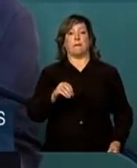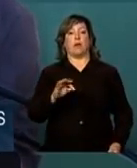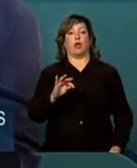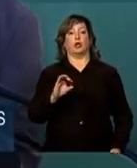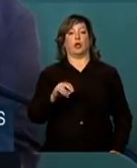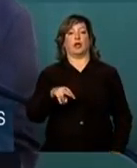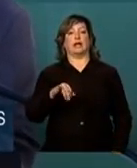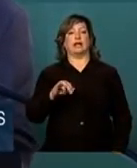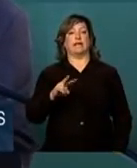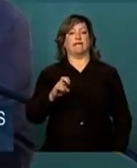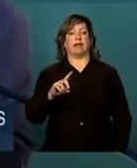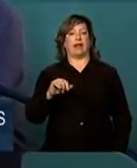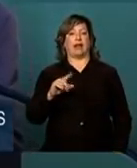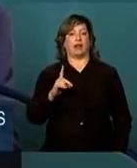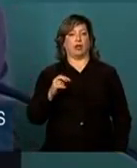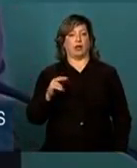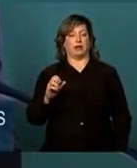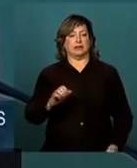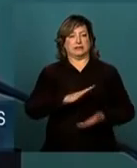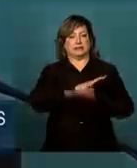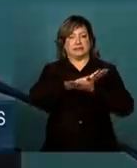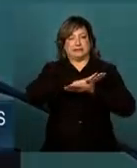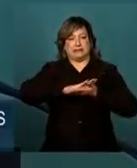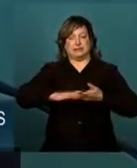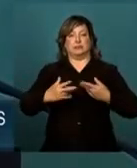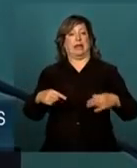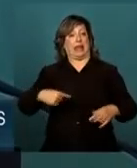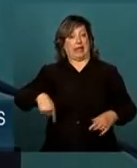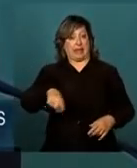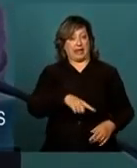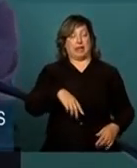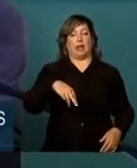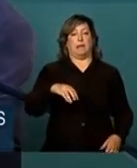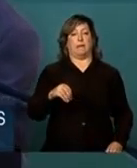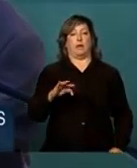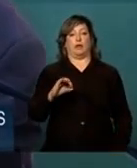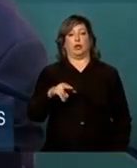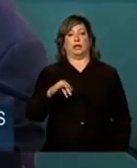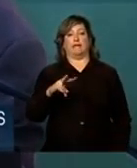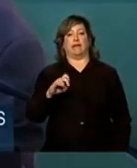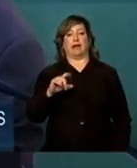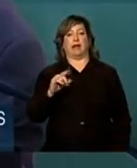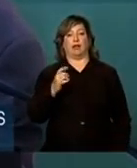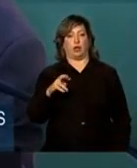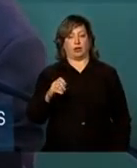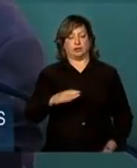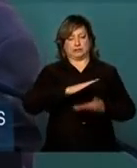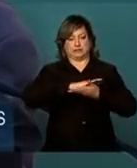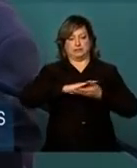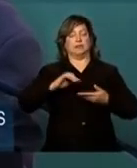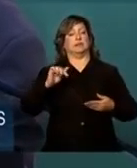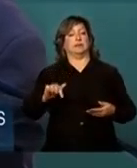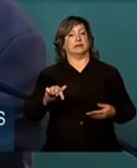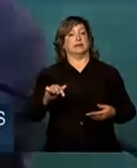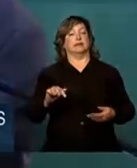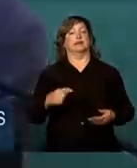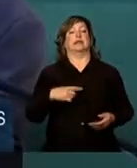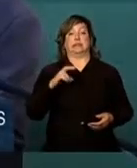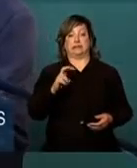motoniveladoras, hoje aqui, para 5 municípios. Com estas 5 motoniveladoras, prezado governador Wilson Martins, todos